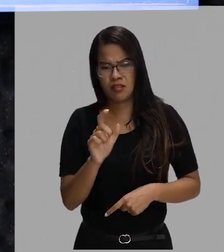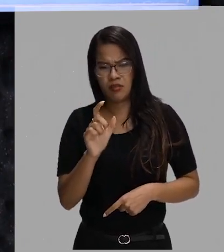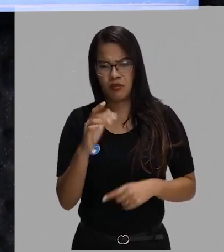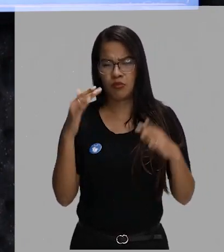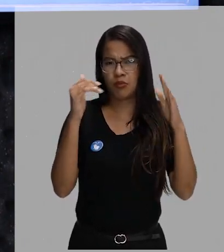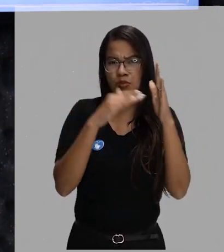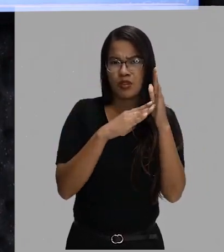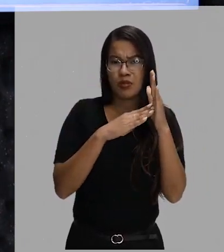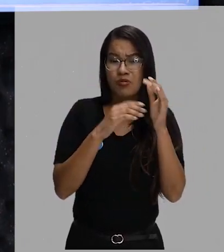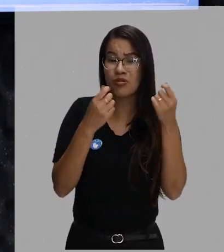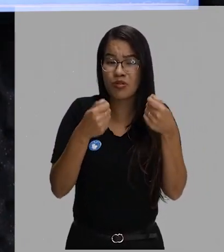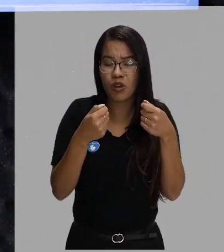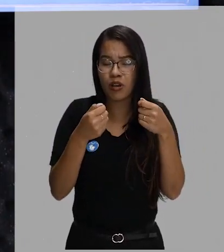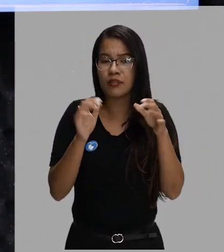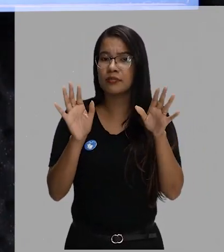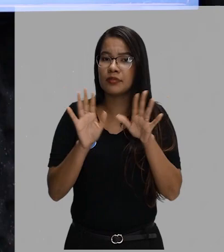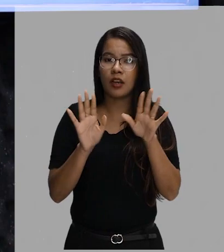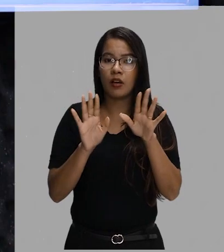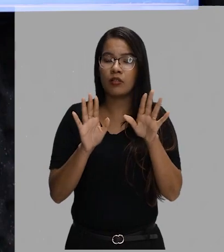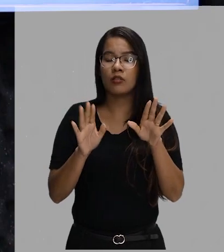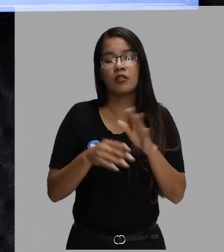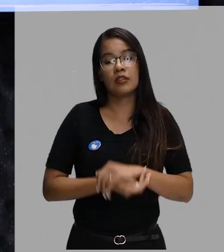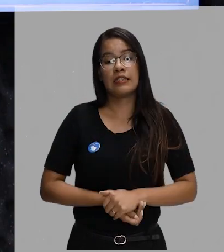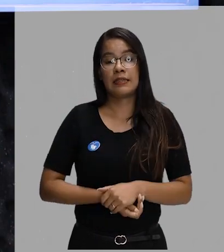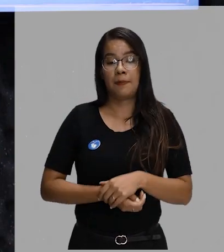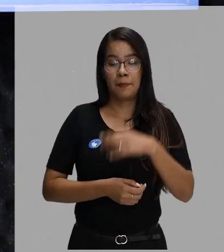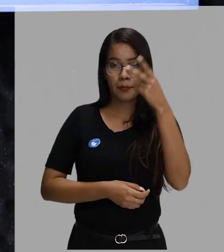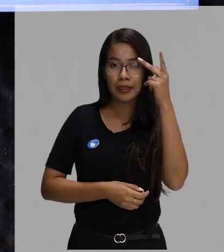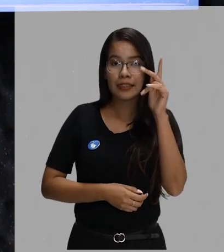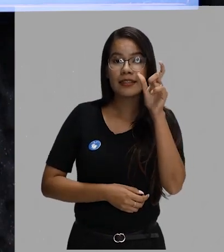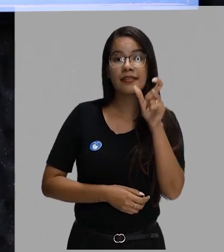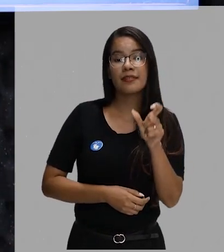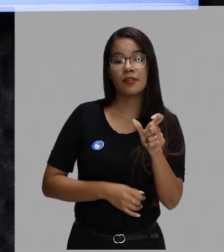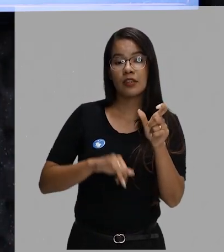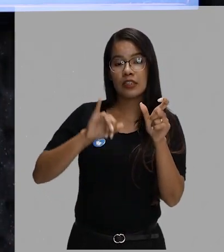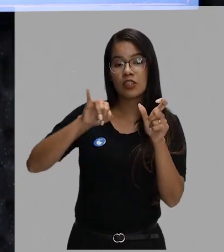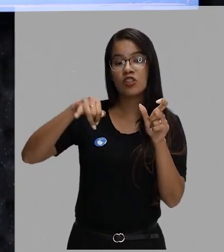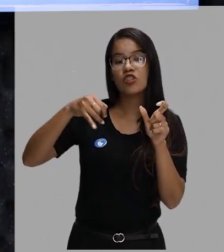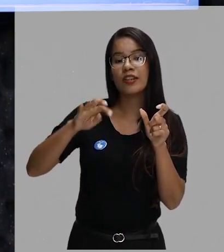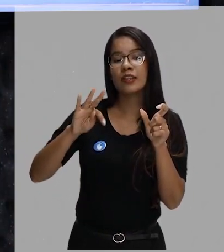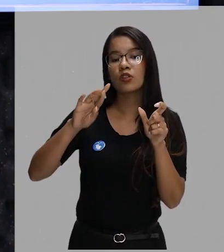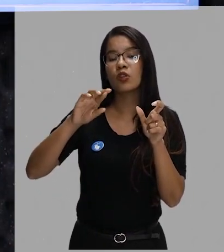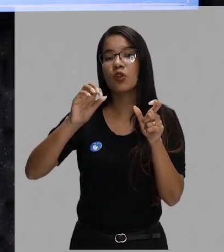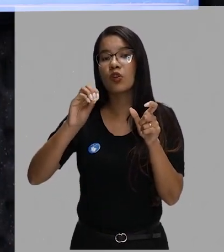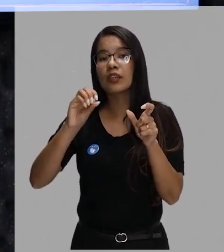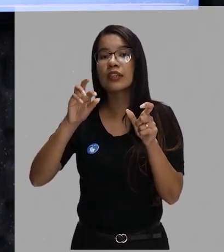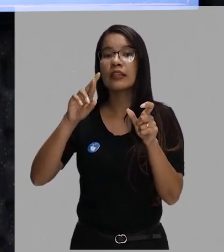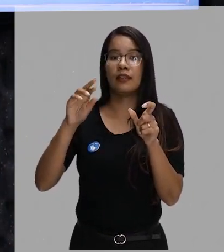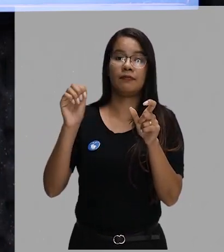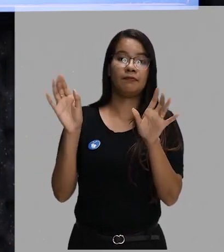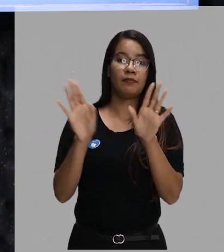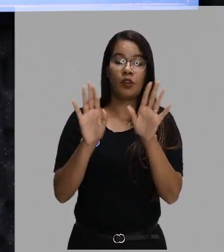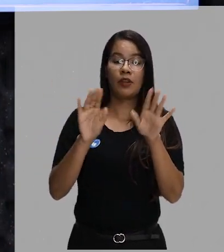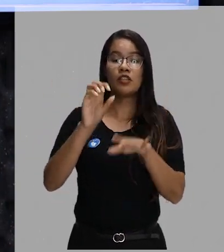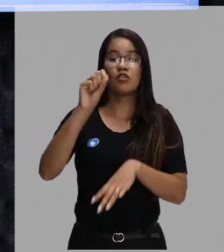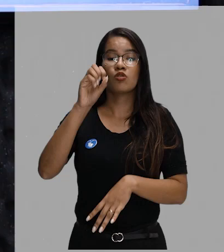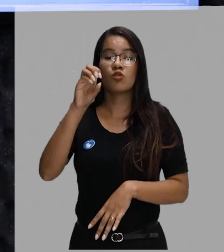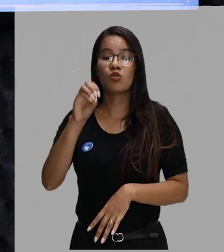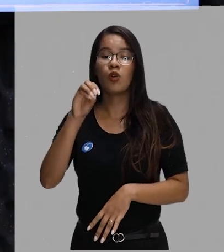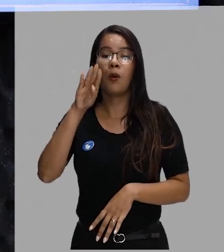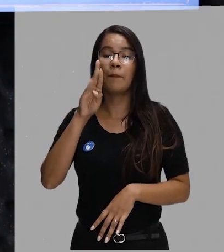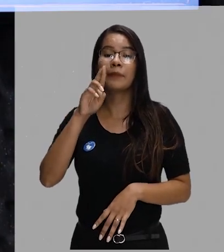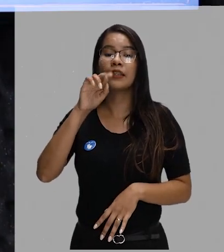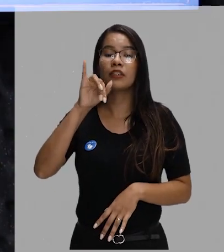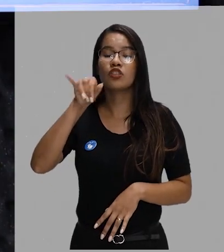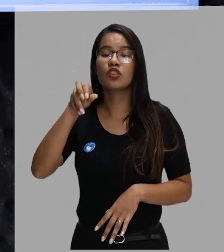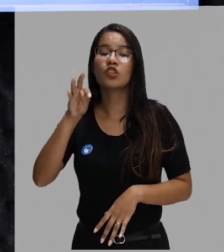seja, quando não sobrar nenhum elemento aqui, ó, não sobrou nenhum elemento aqui, então a função é sobrejetora, porque